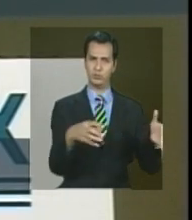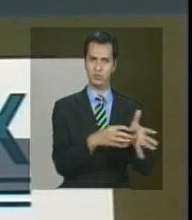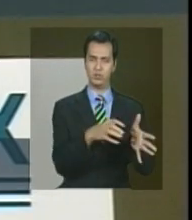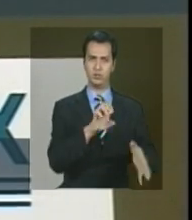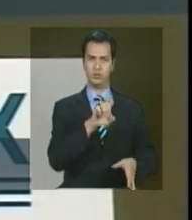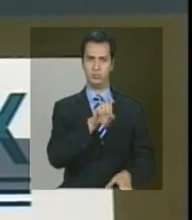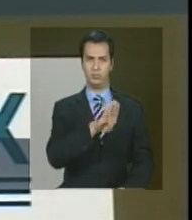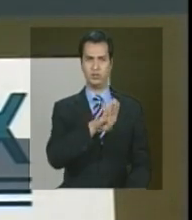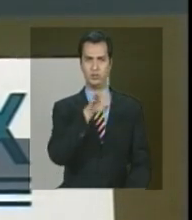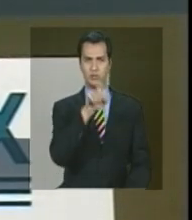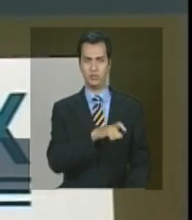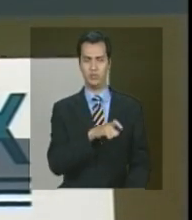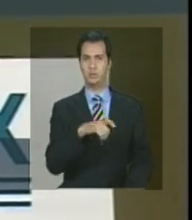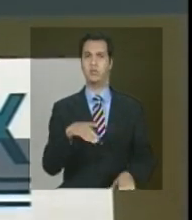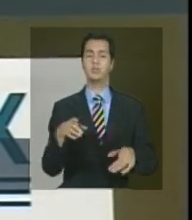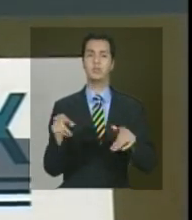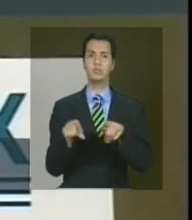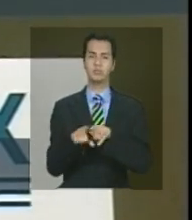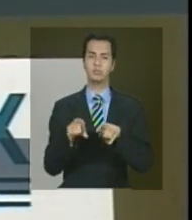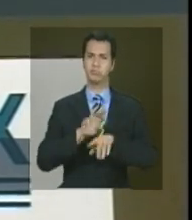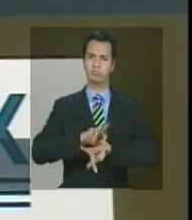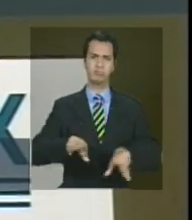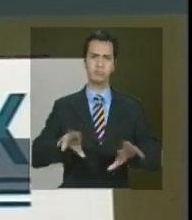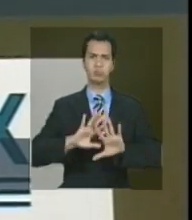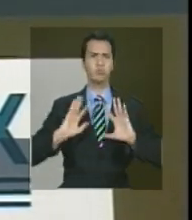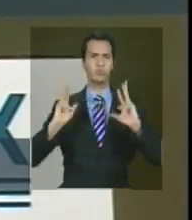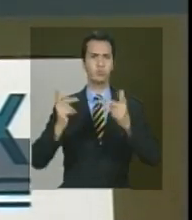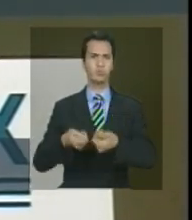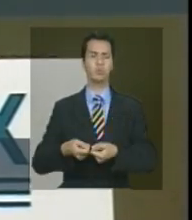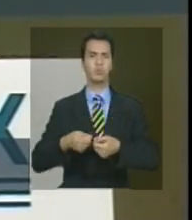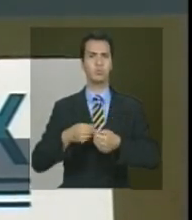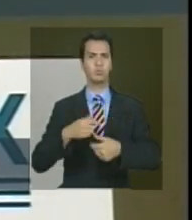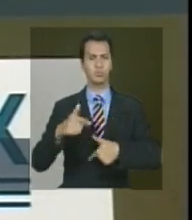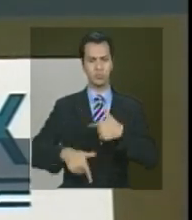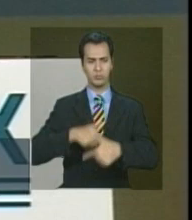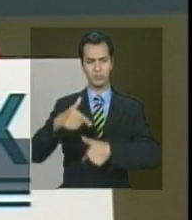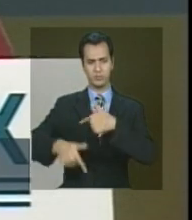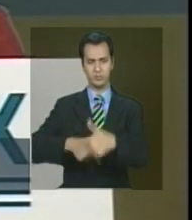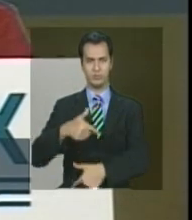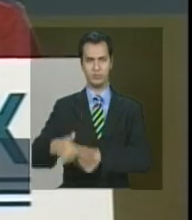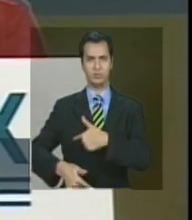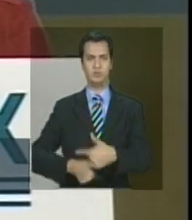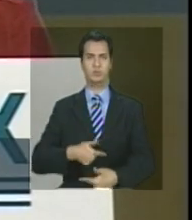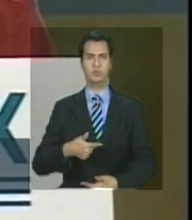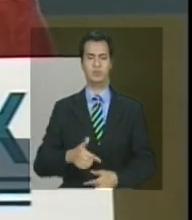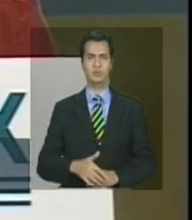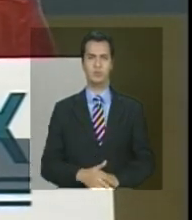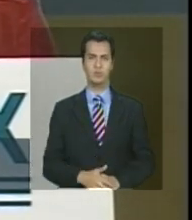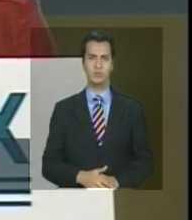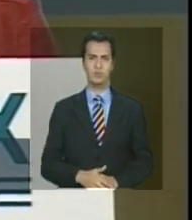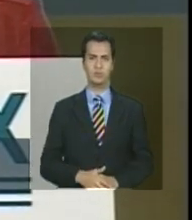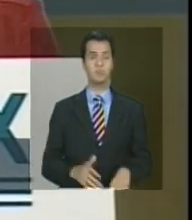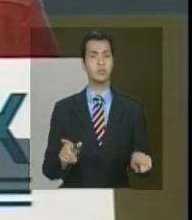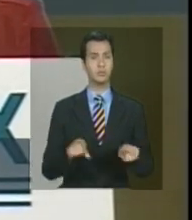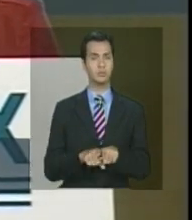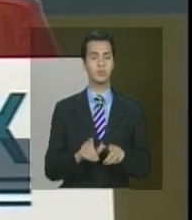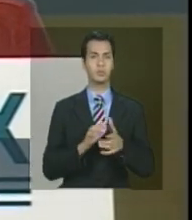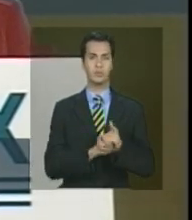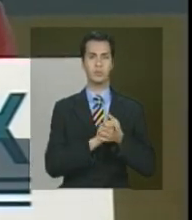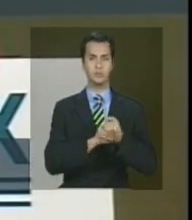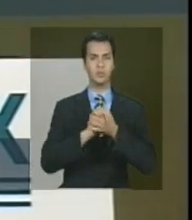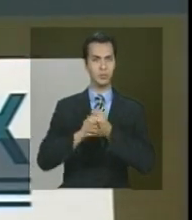todos os trabalhadores e representantes dos movimentos de trabalhadores. Cumprimentar também os senhores